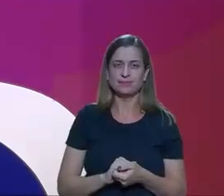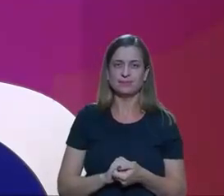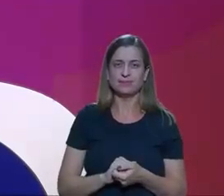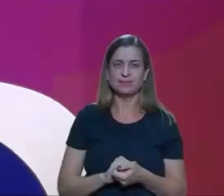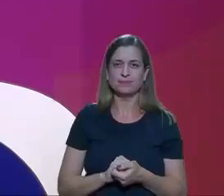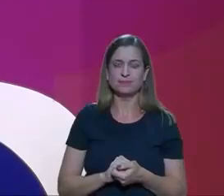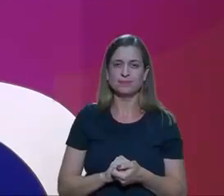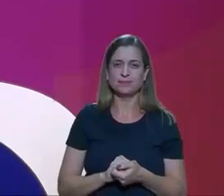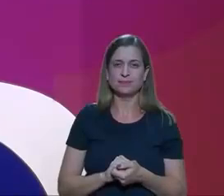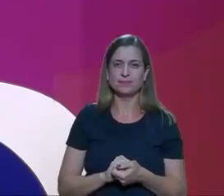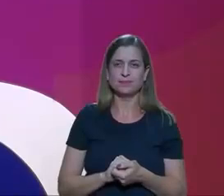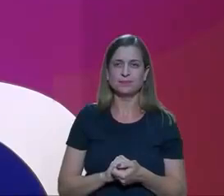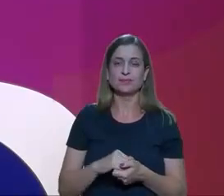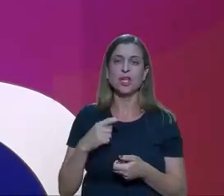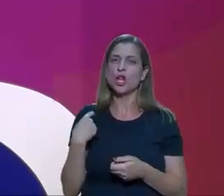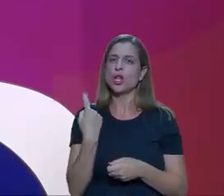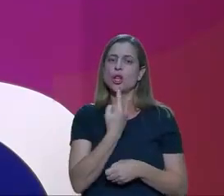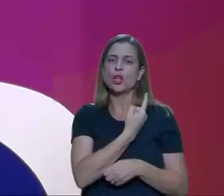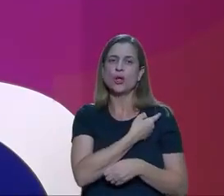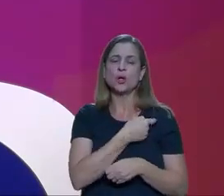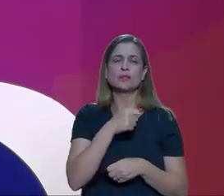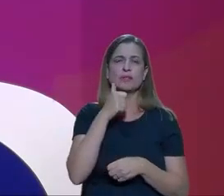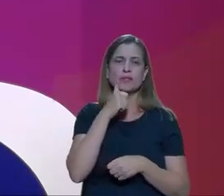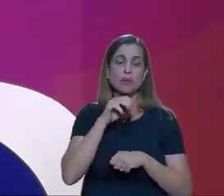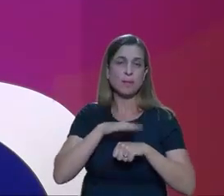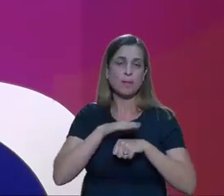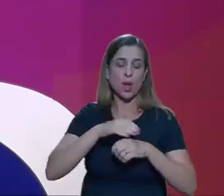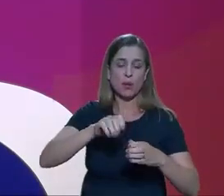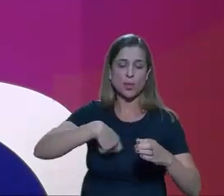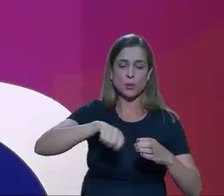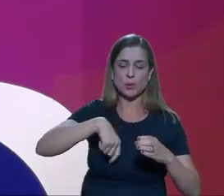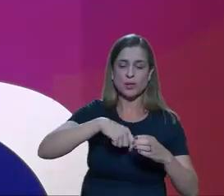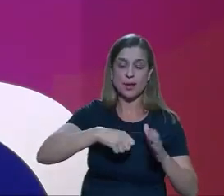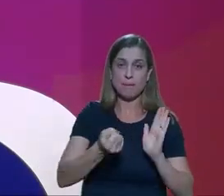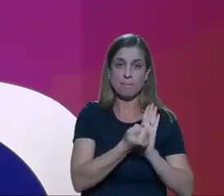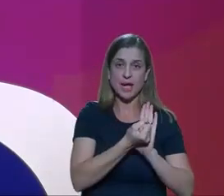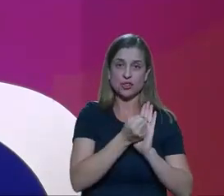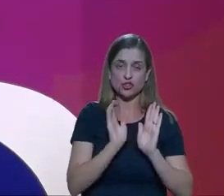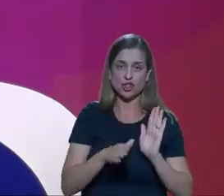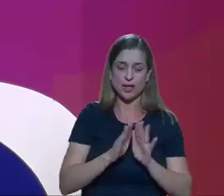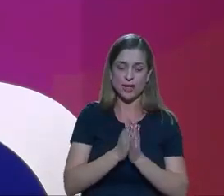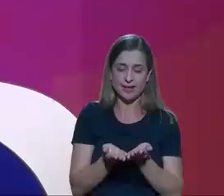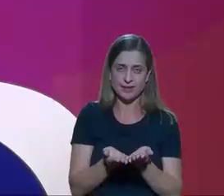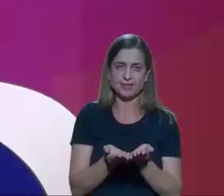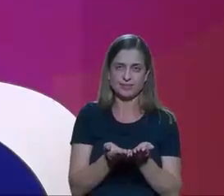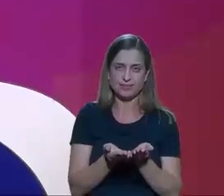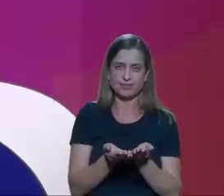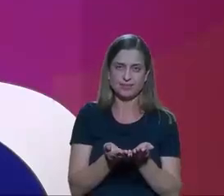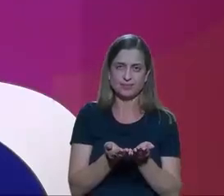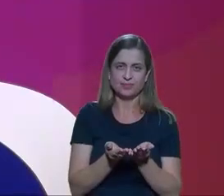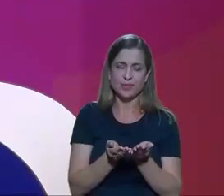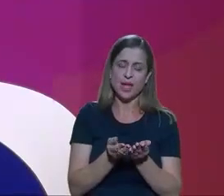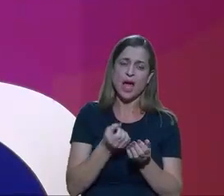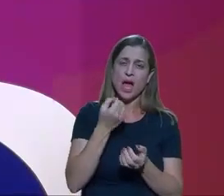Os nomes das nossas culinaristas estão marcados no livro. Muitas